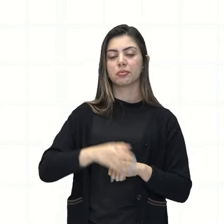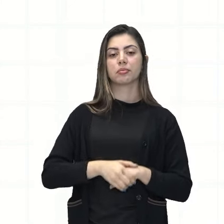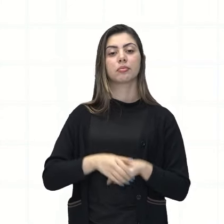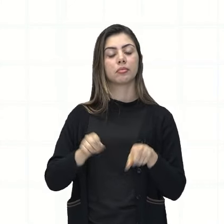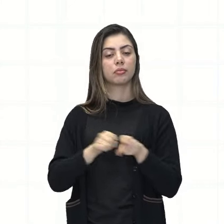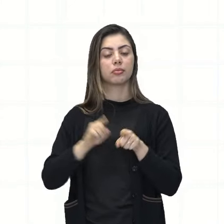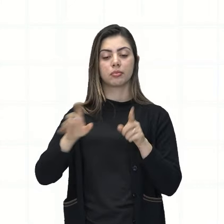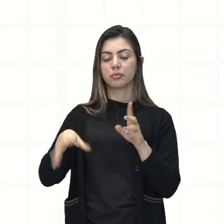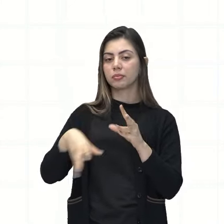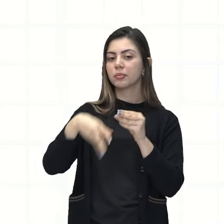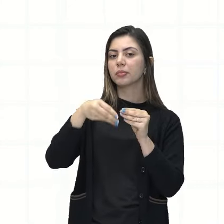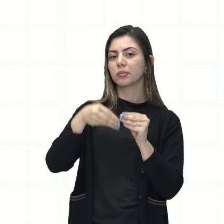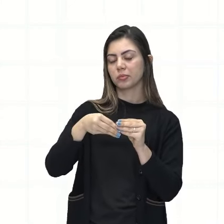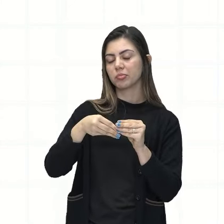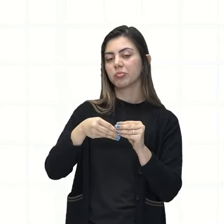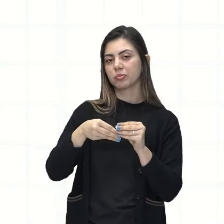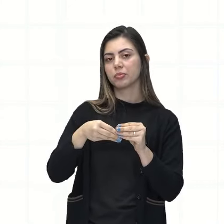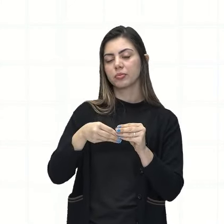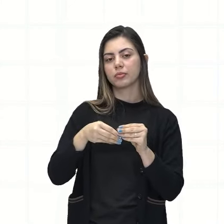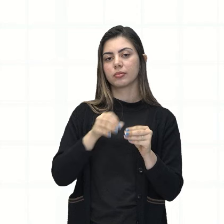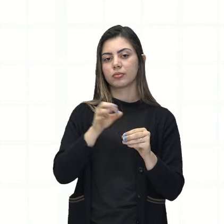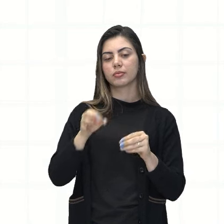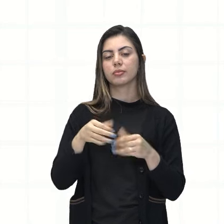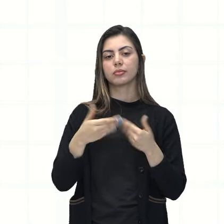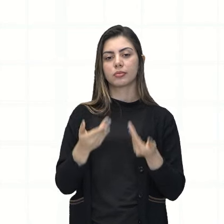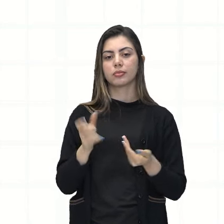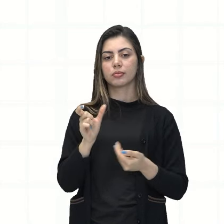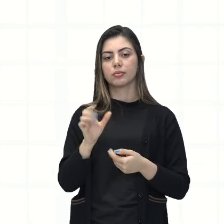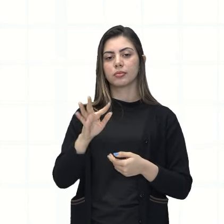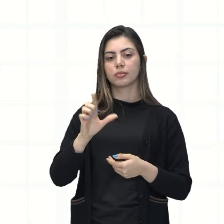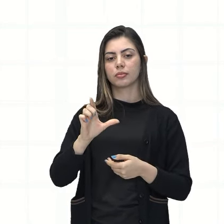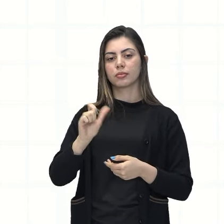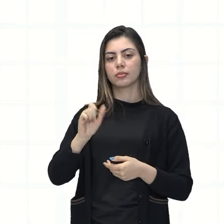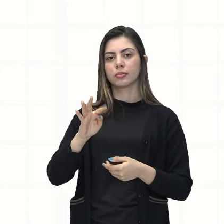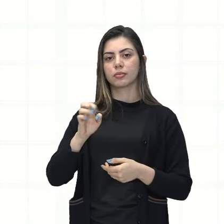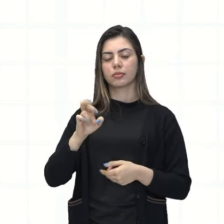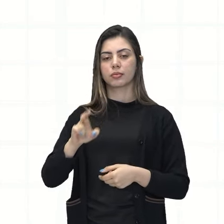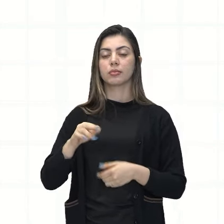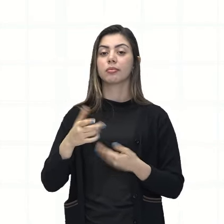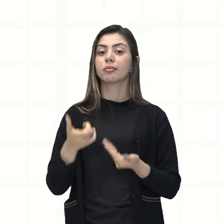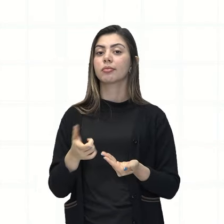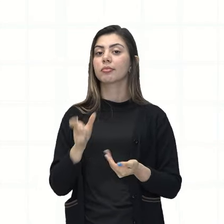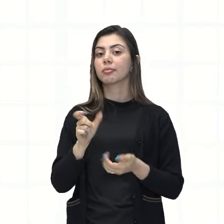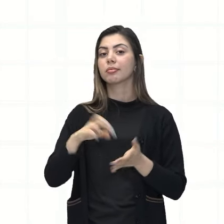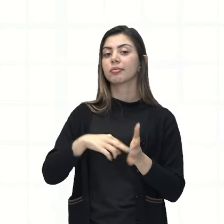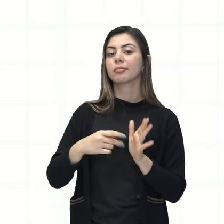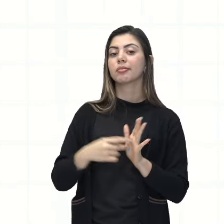ali eu coloquei, acrescentei um complemento que é a palavra later, que significa